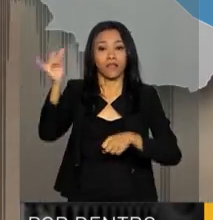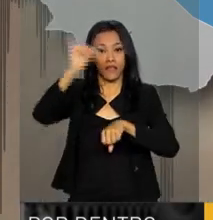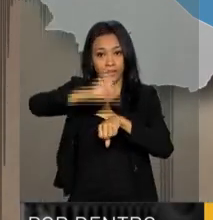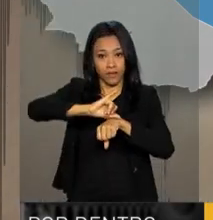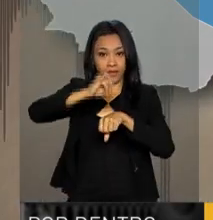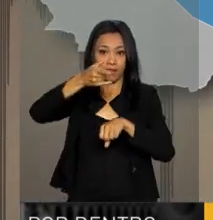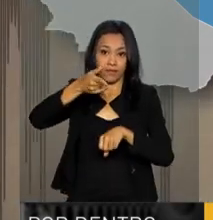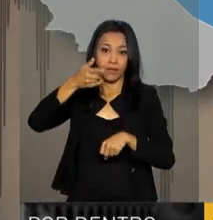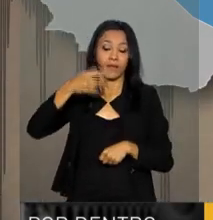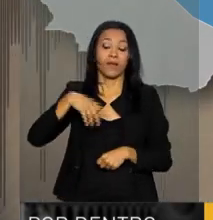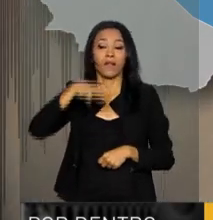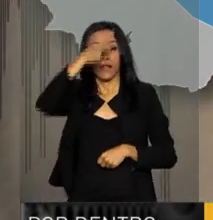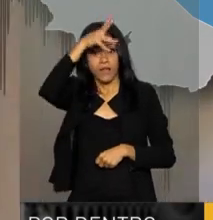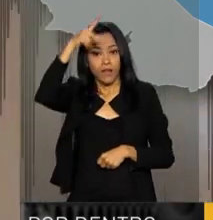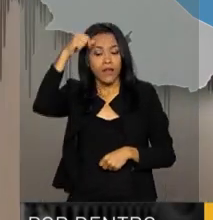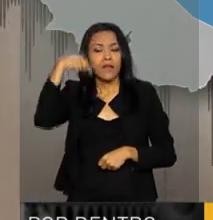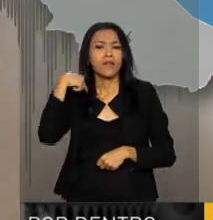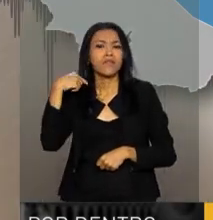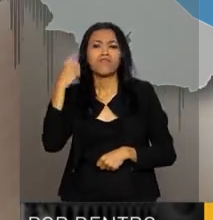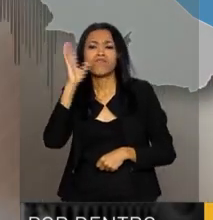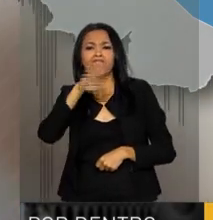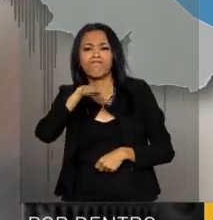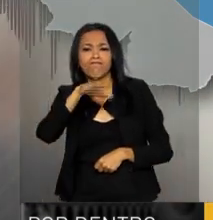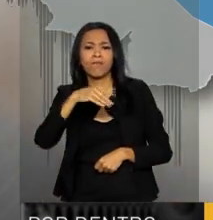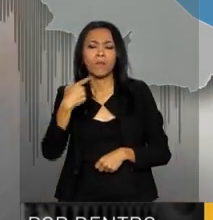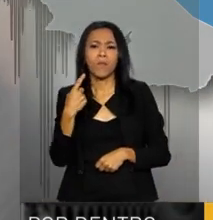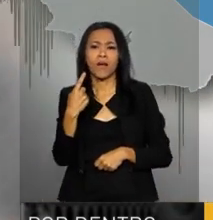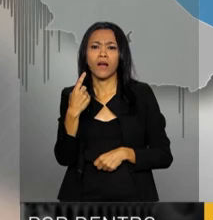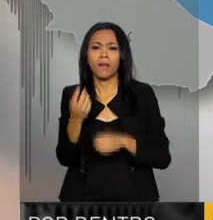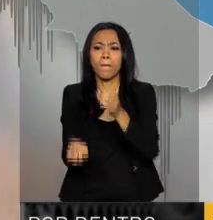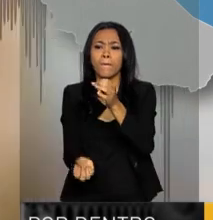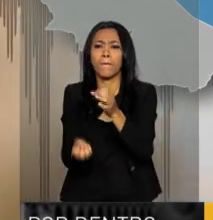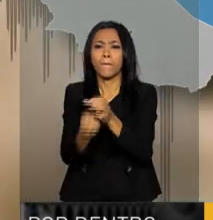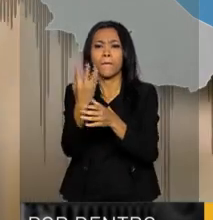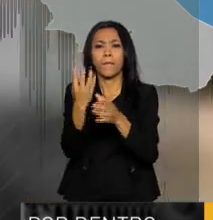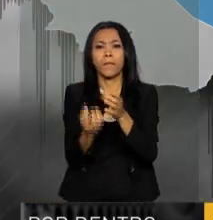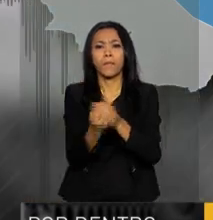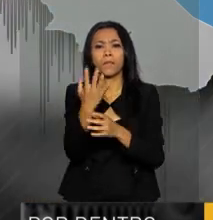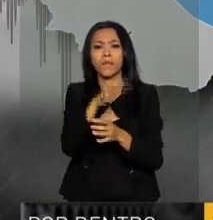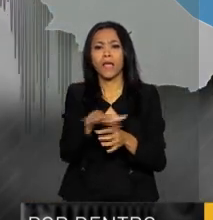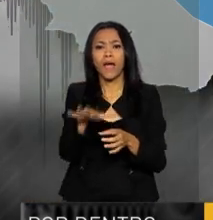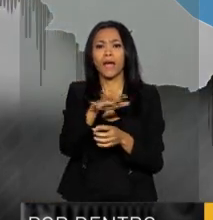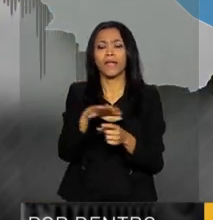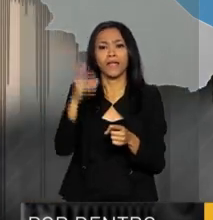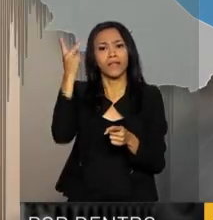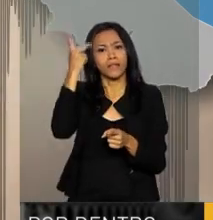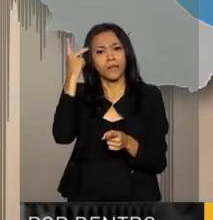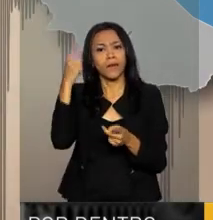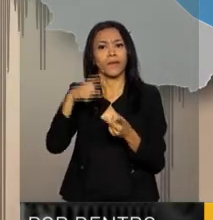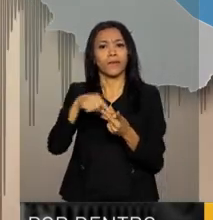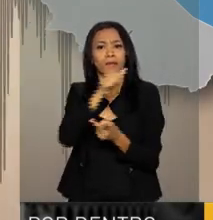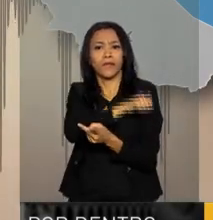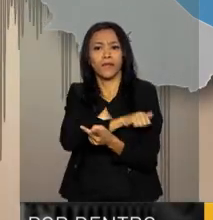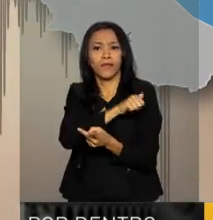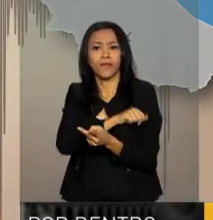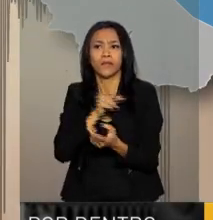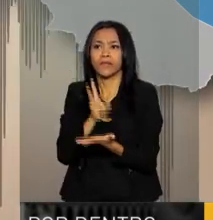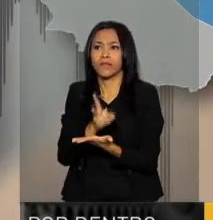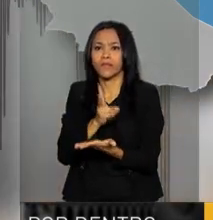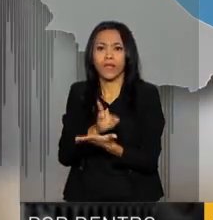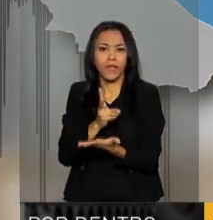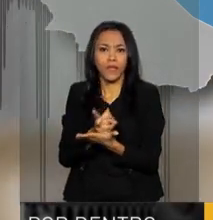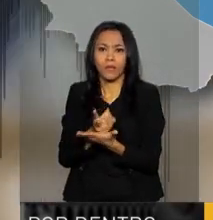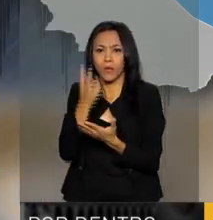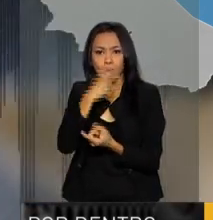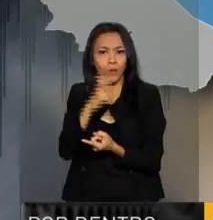da produções culturais que têm uma concentração muito grande no eixo rio são paulo e também como é que pode centralizar porto